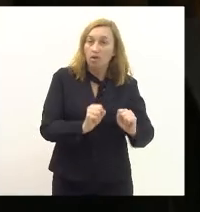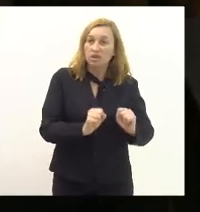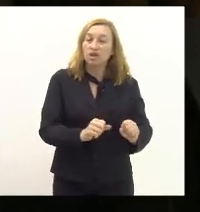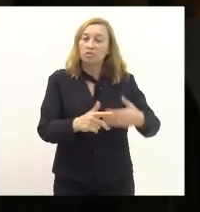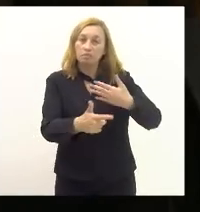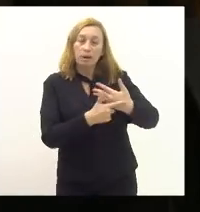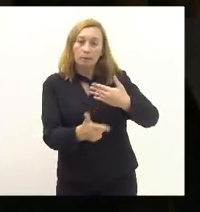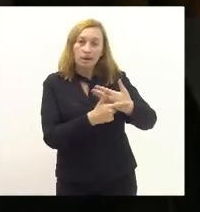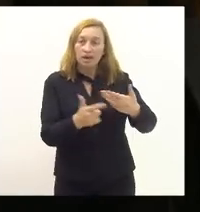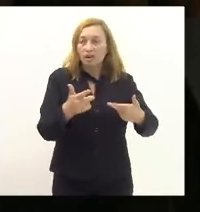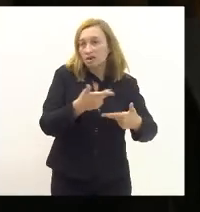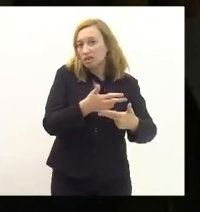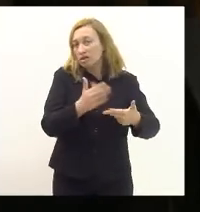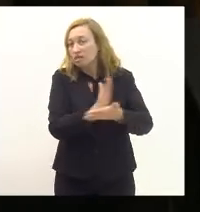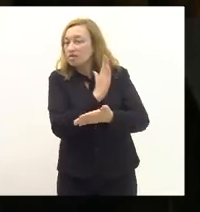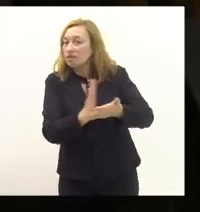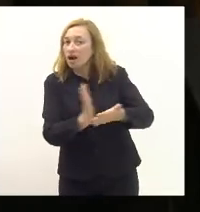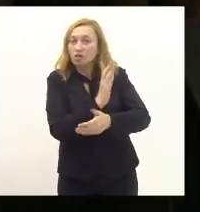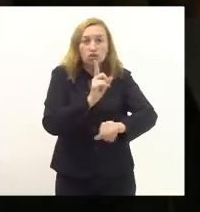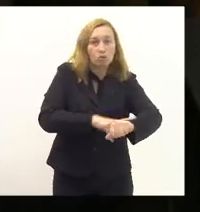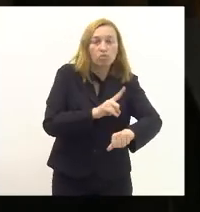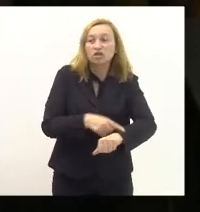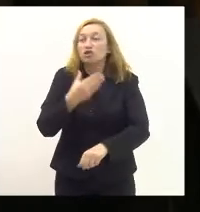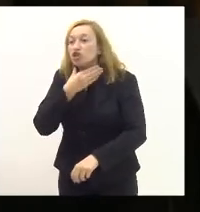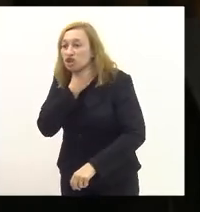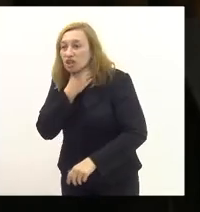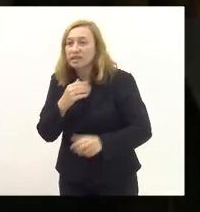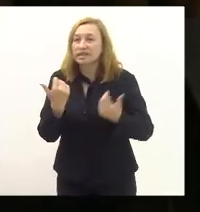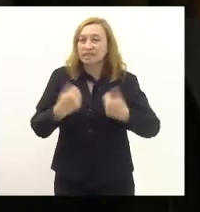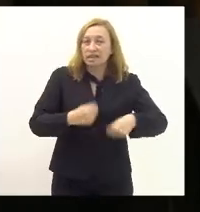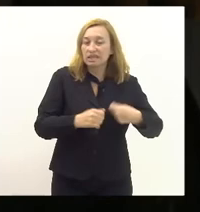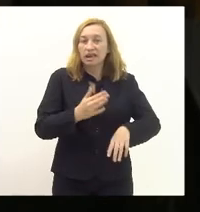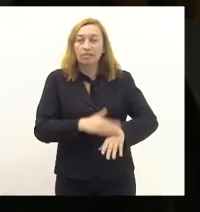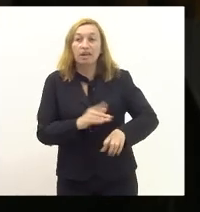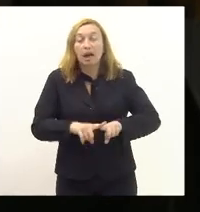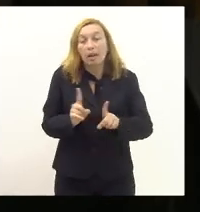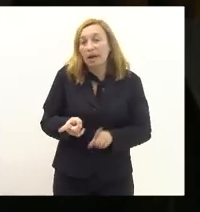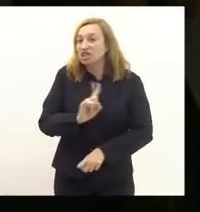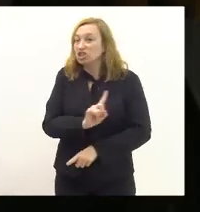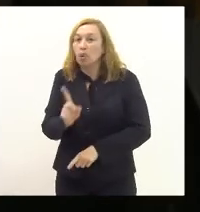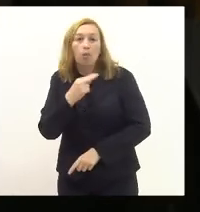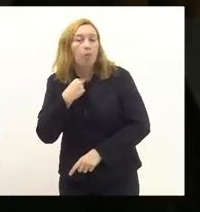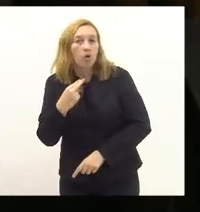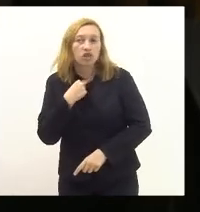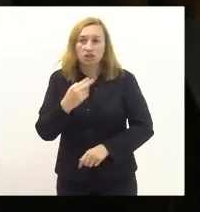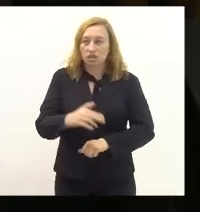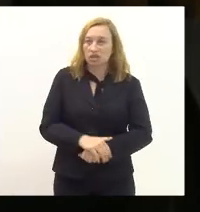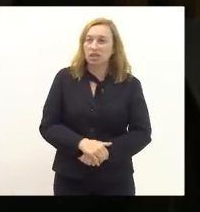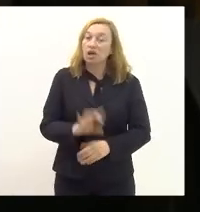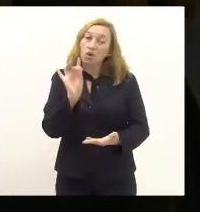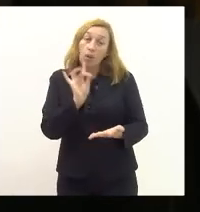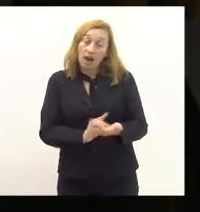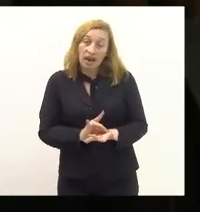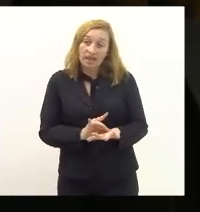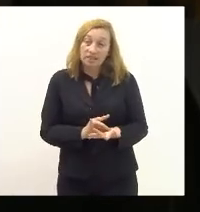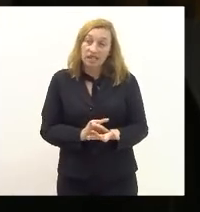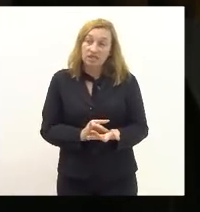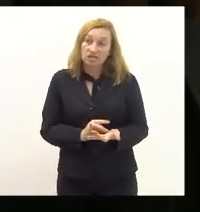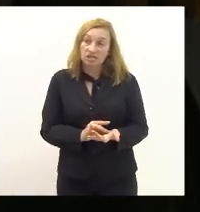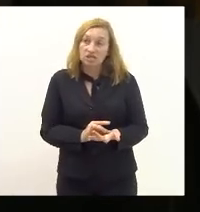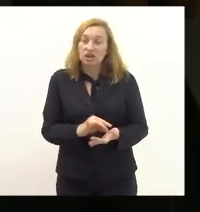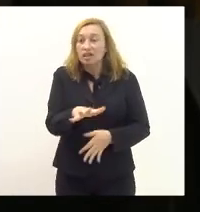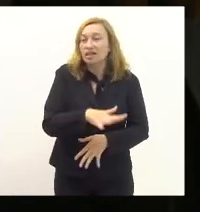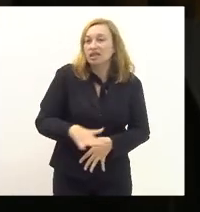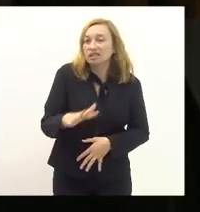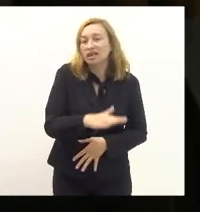em momentos de crise, momentos de maior necessidade, mas não pode ser uma realidade nas